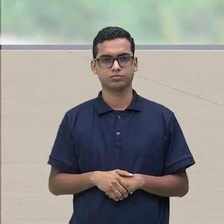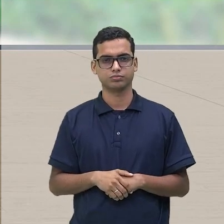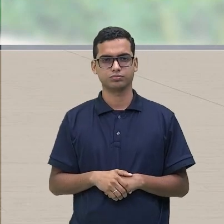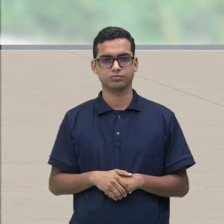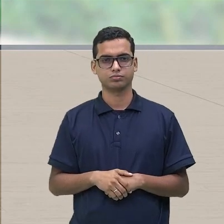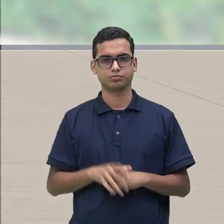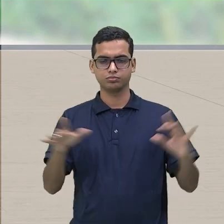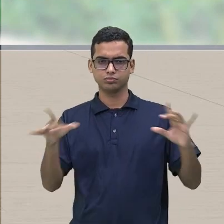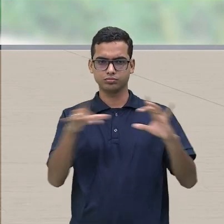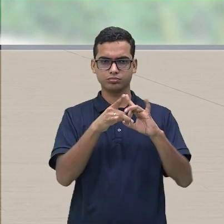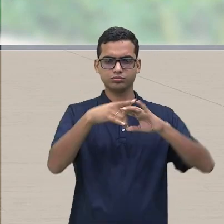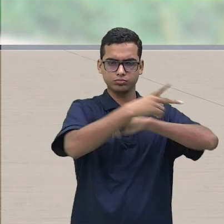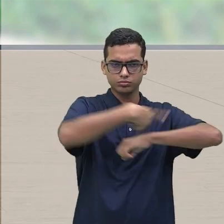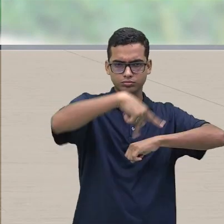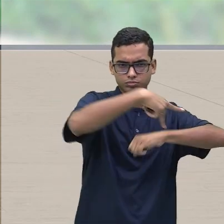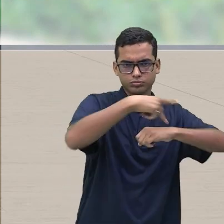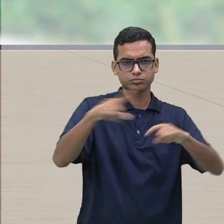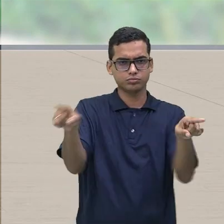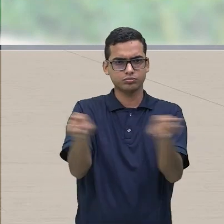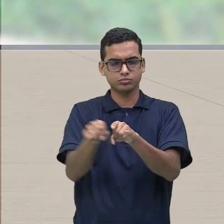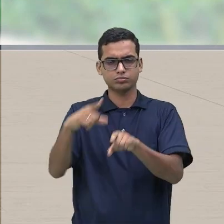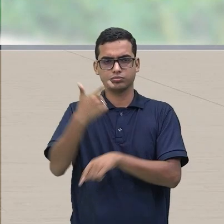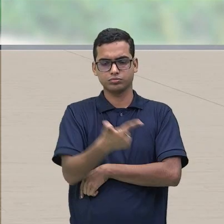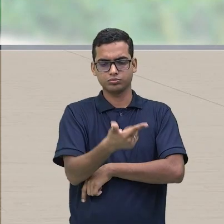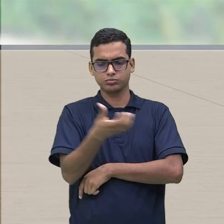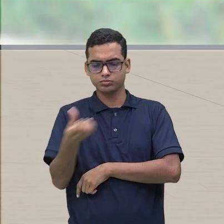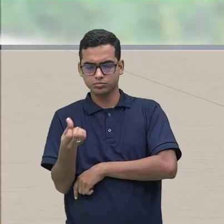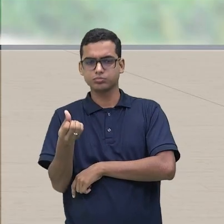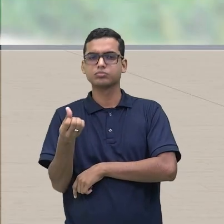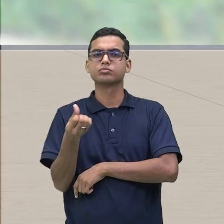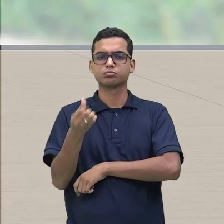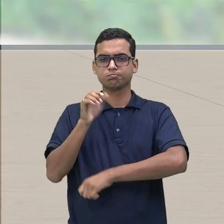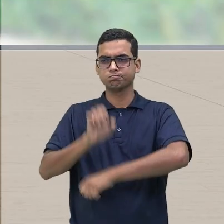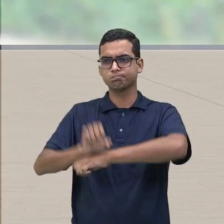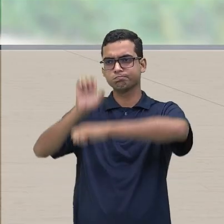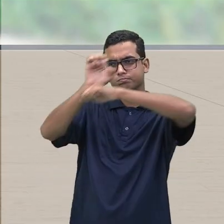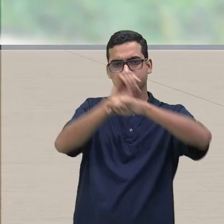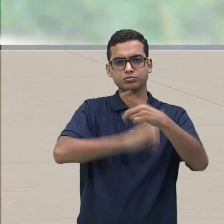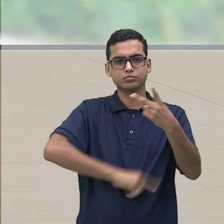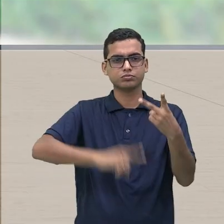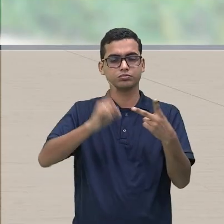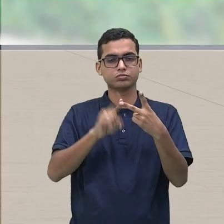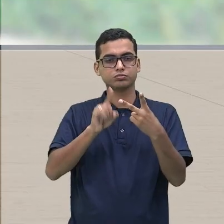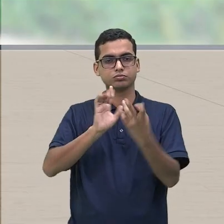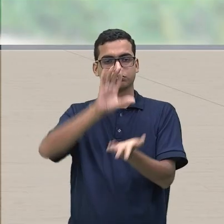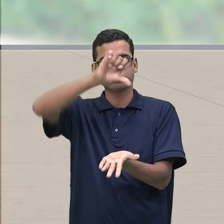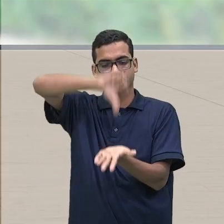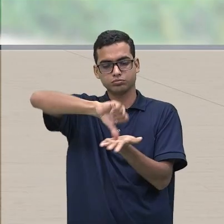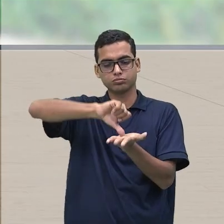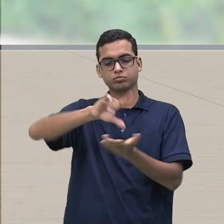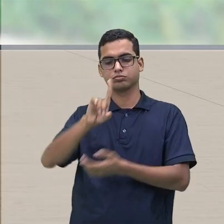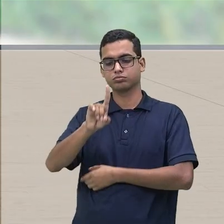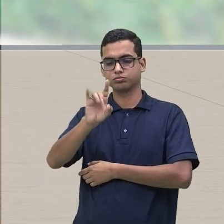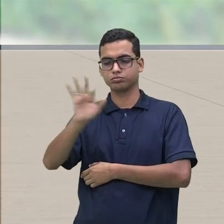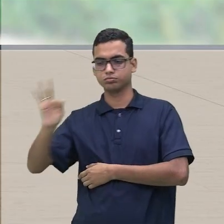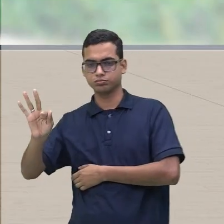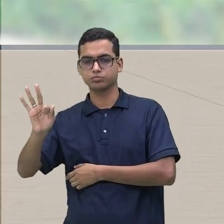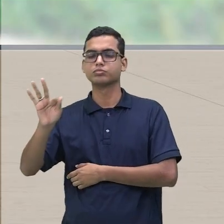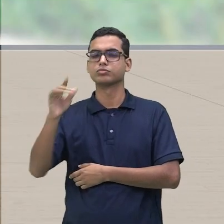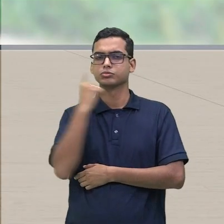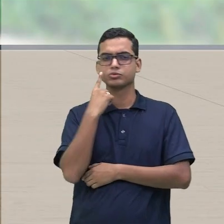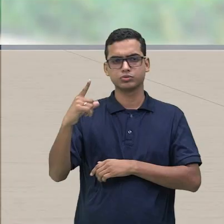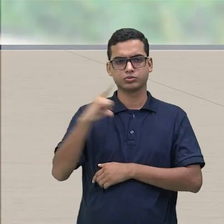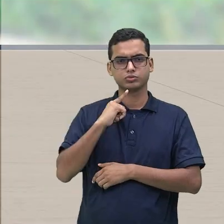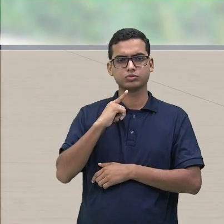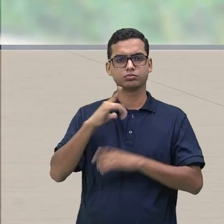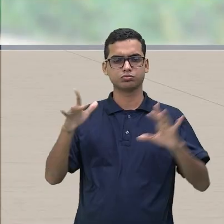No caso, nós teremos ali 26 estados e o Distrito Federal, que acaba compondo o Brasil, né, que vai ser